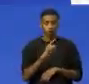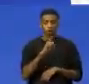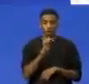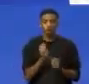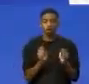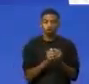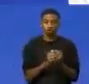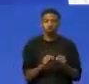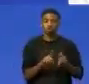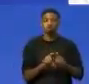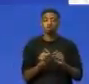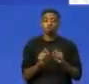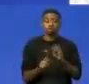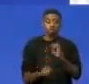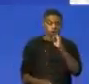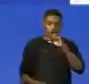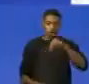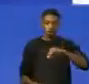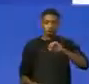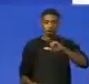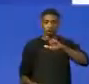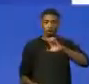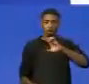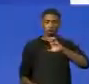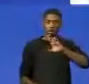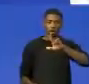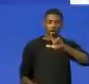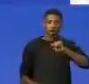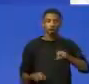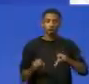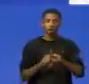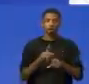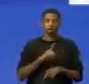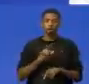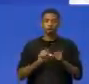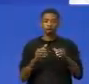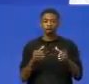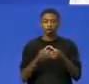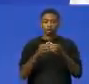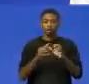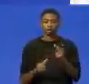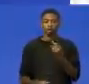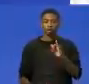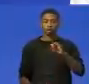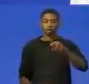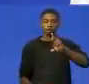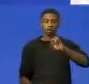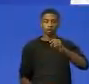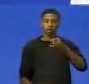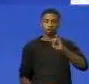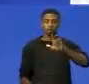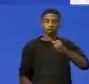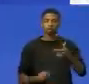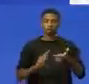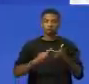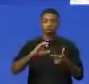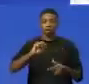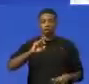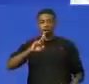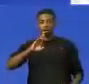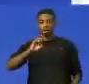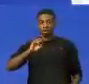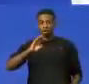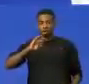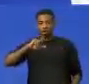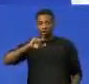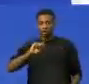água seria a molécula da capsaicina, que possui grupos hidroxila, o grupo carbonila, que é mais solúvel em